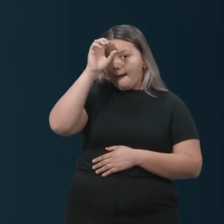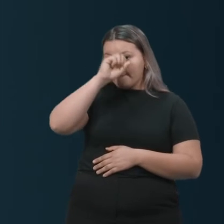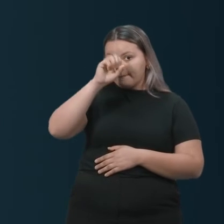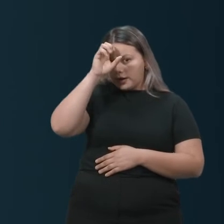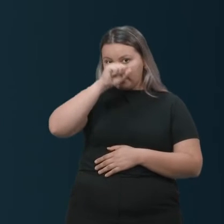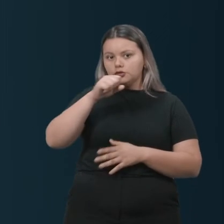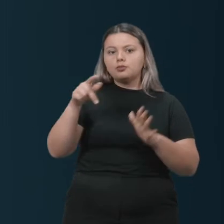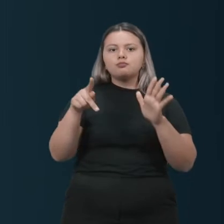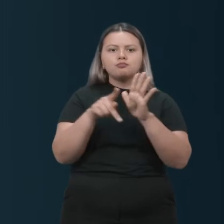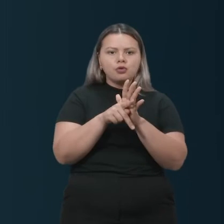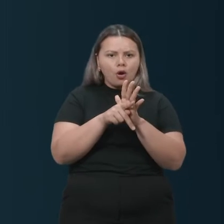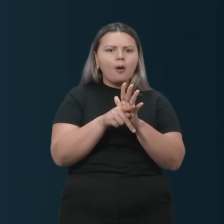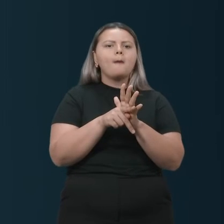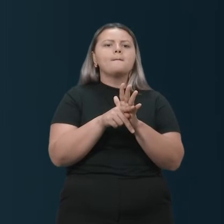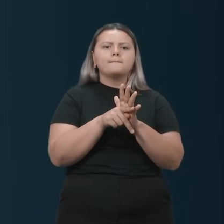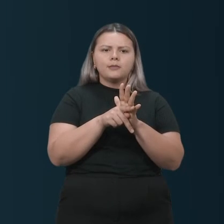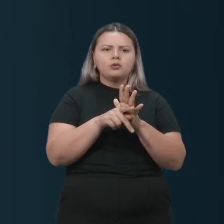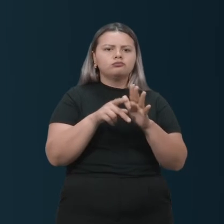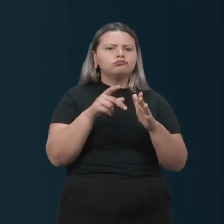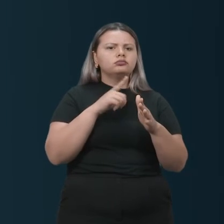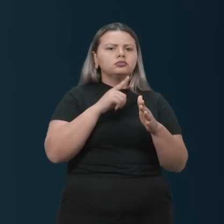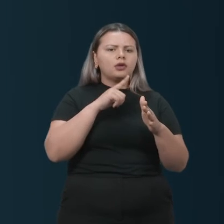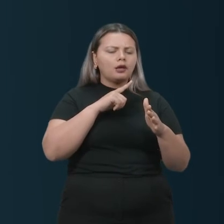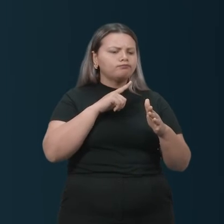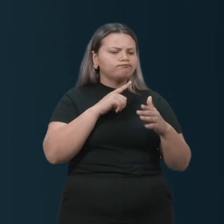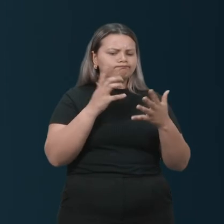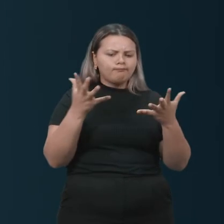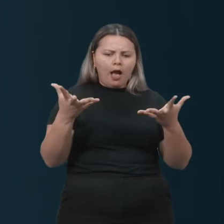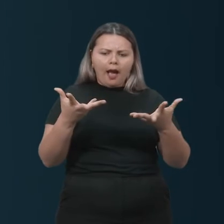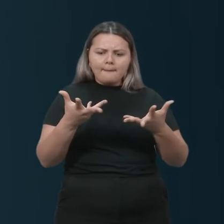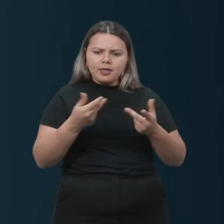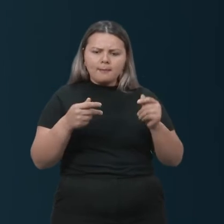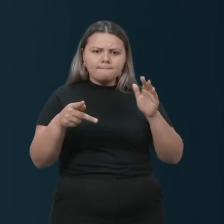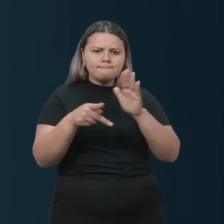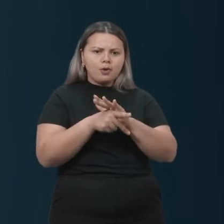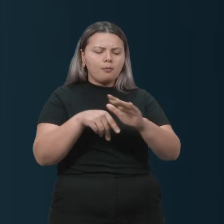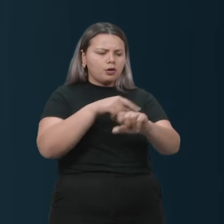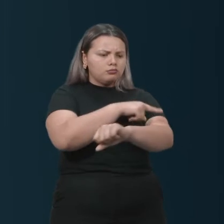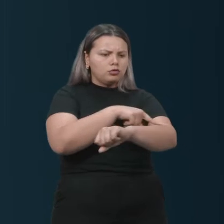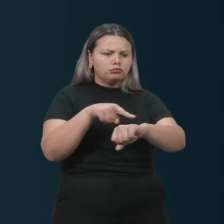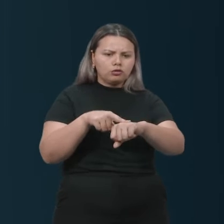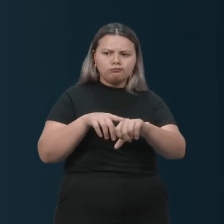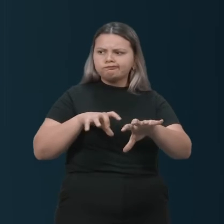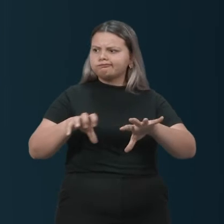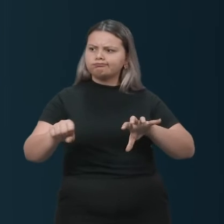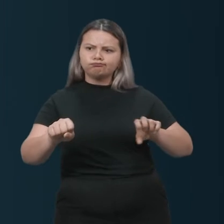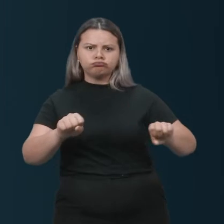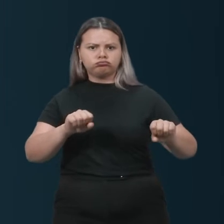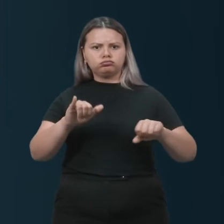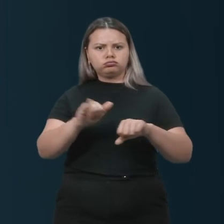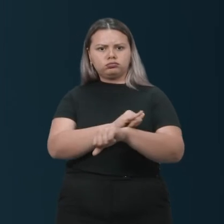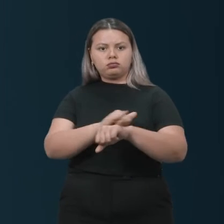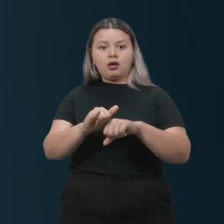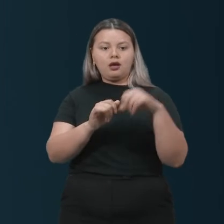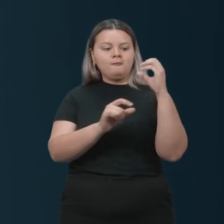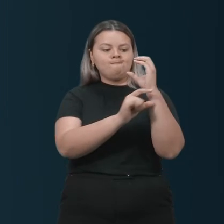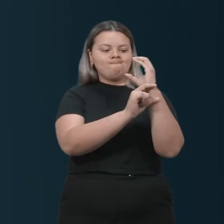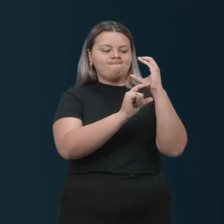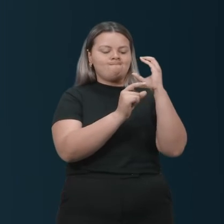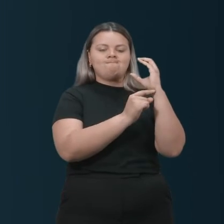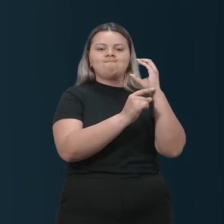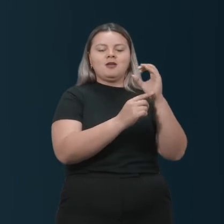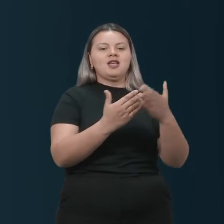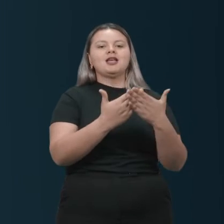aprendizado de funções ou tarefas que exijam habilidades motoras dependem diretamente do